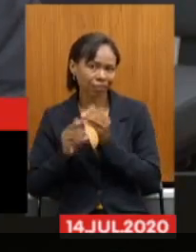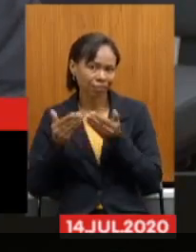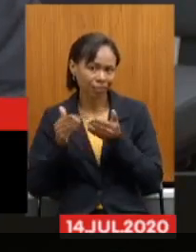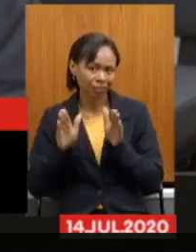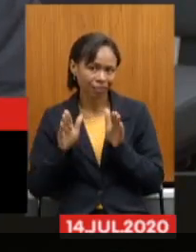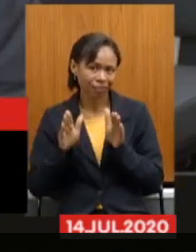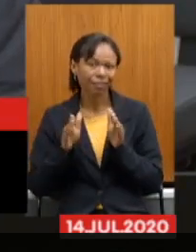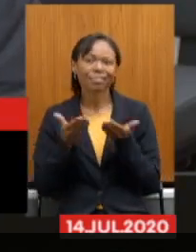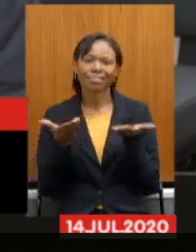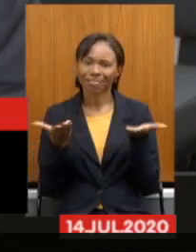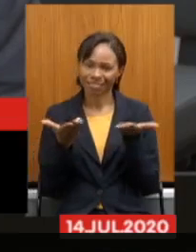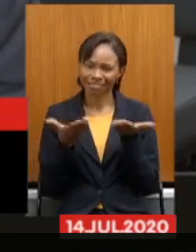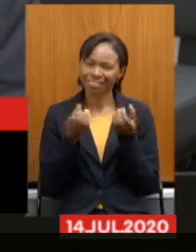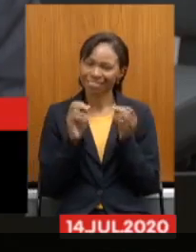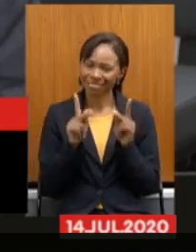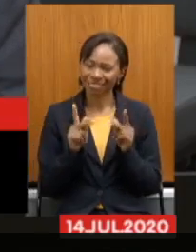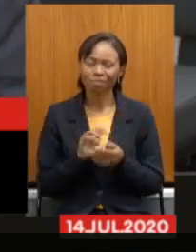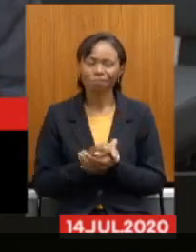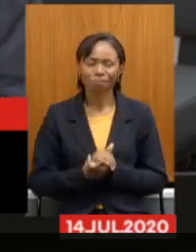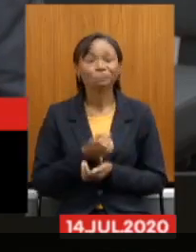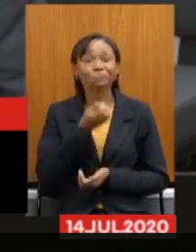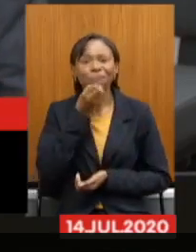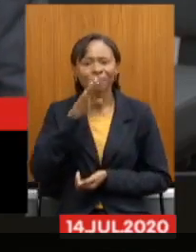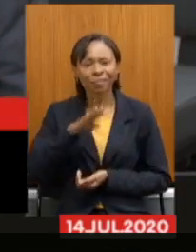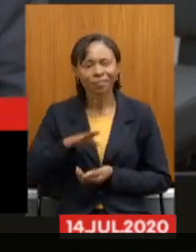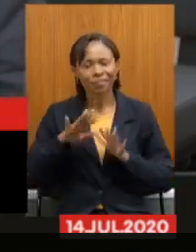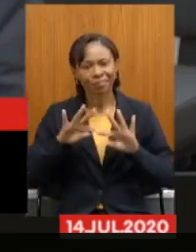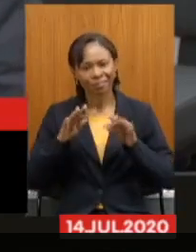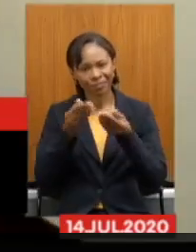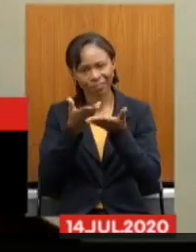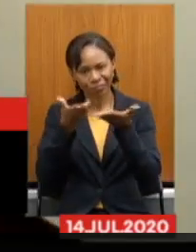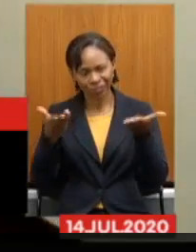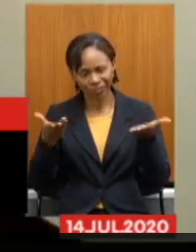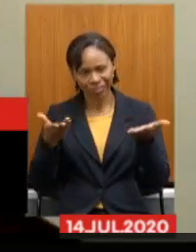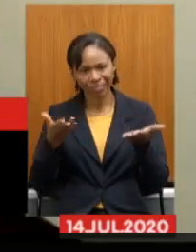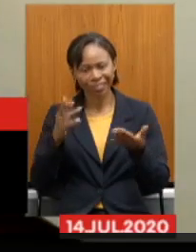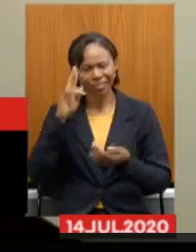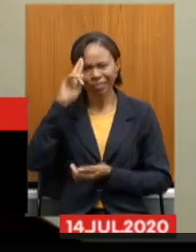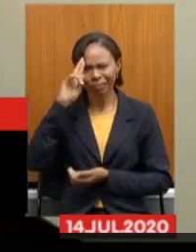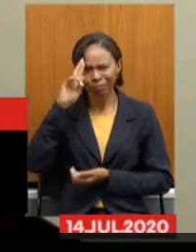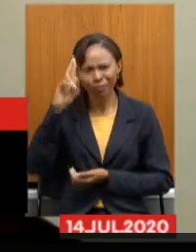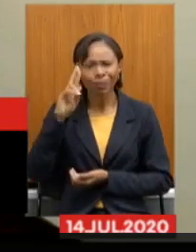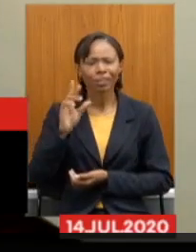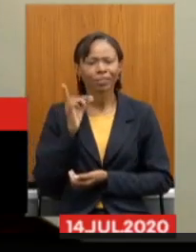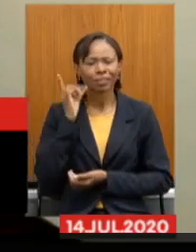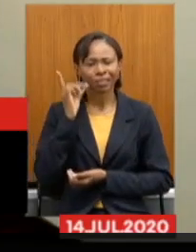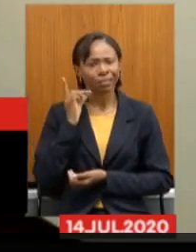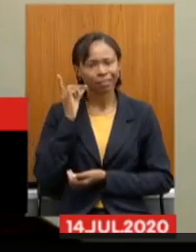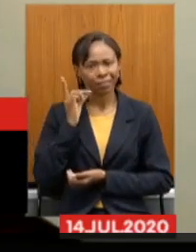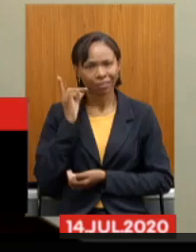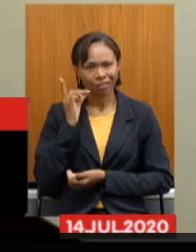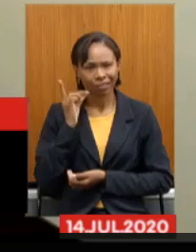Agora sim. Excelente. Boa tarde a todos. Excelentíssimos senhores deputados,